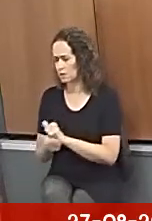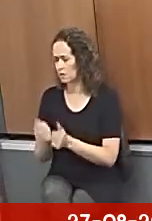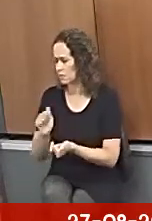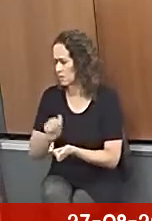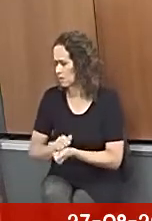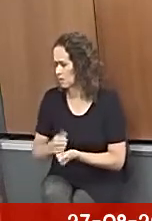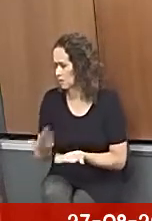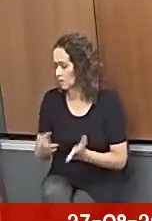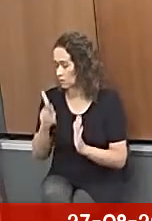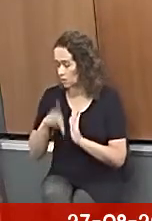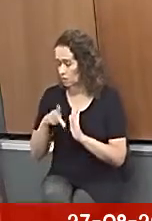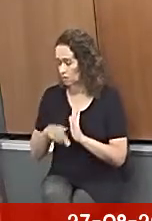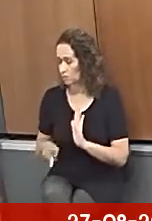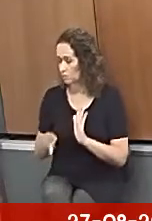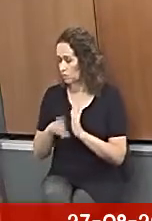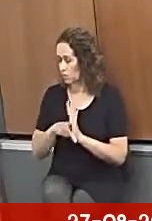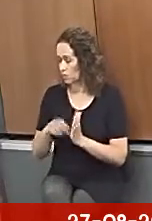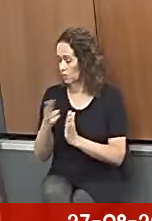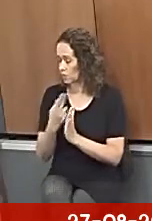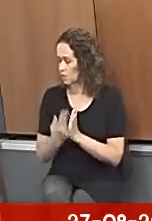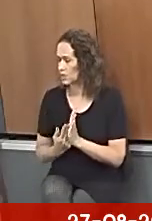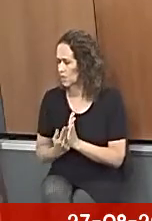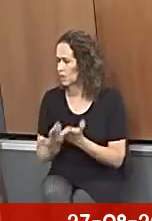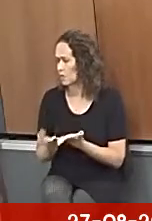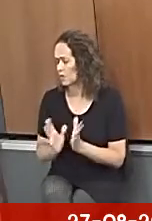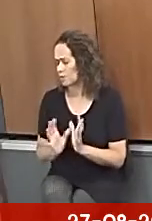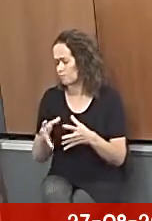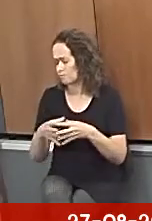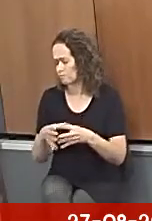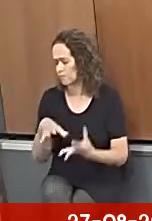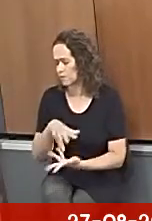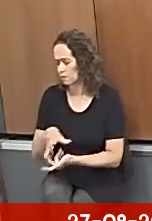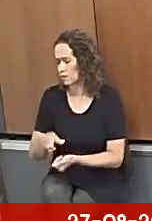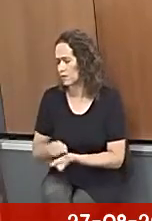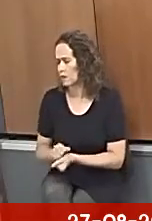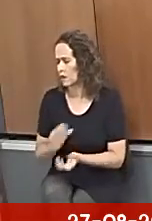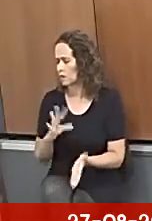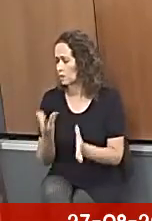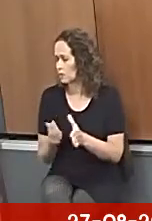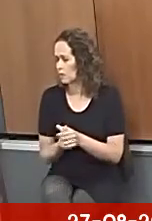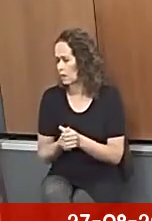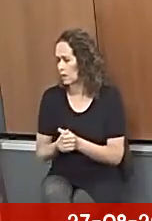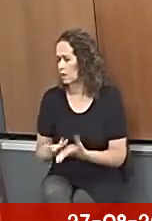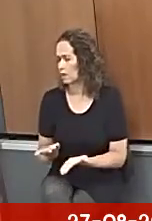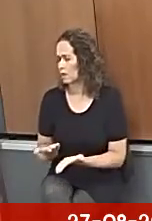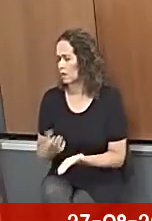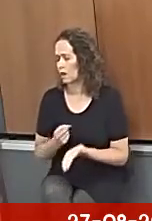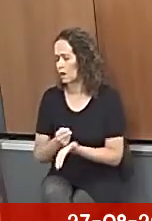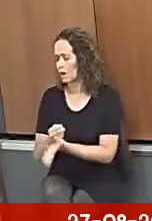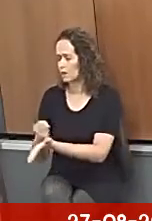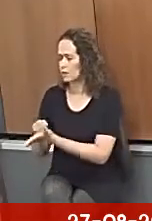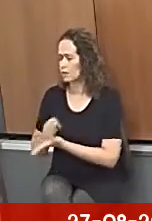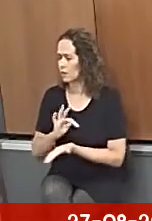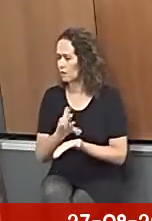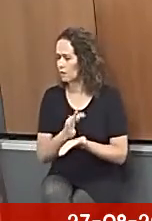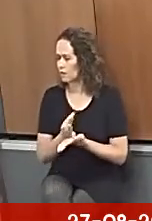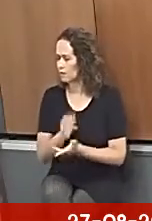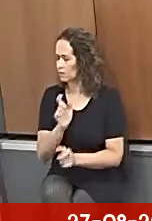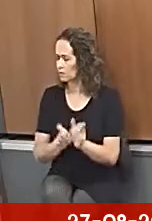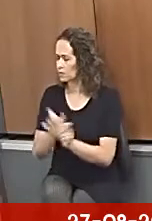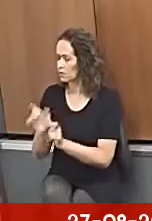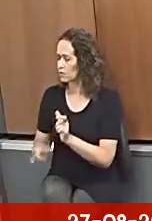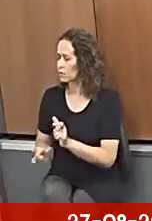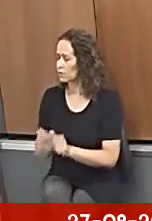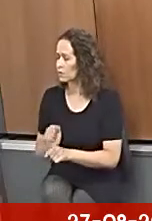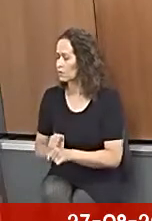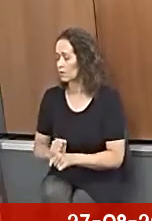específico o desenho universal não excluirá as ajudas técnicas para grupos específicos de pessoas com deficiência